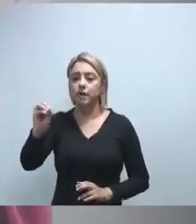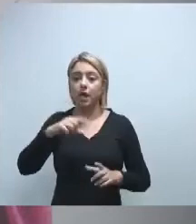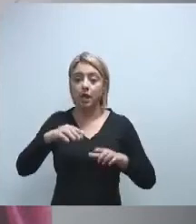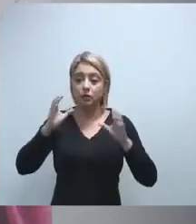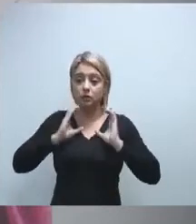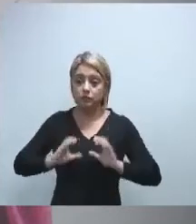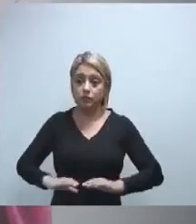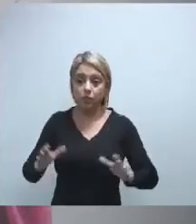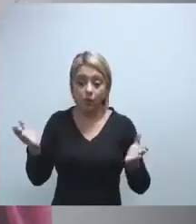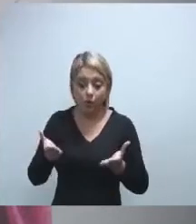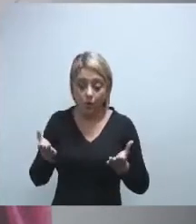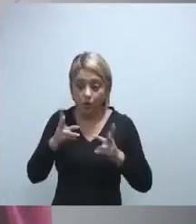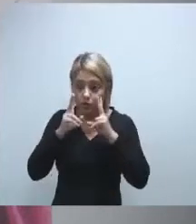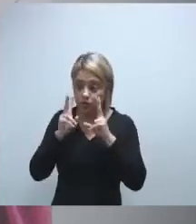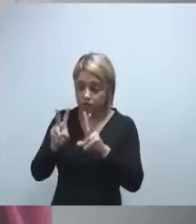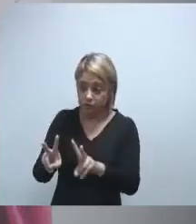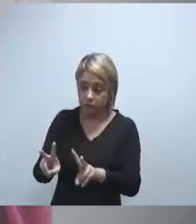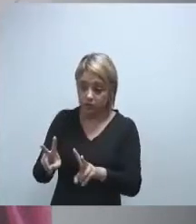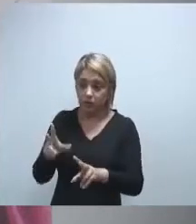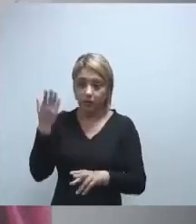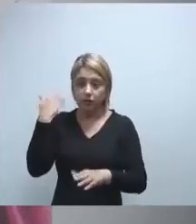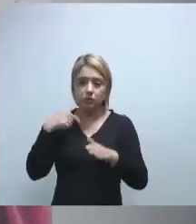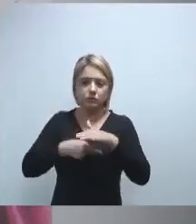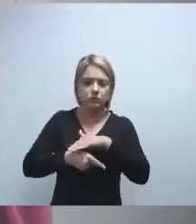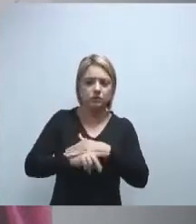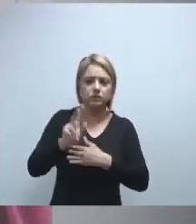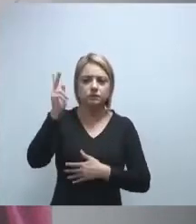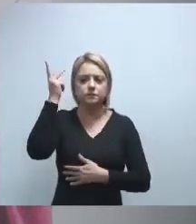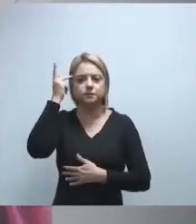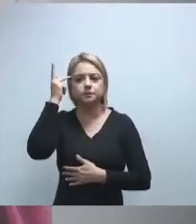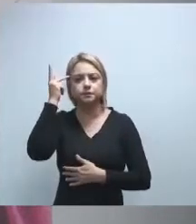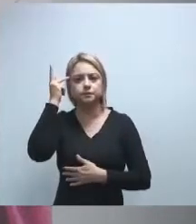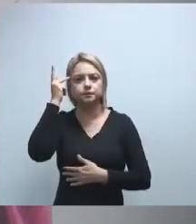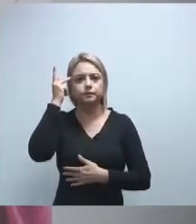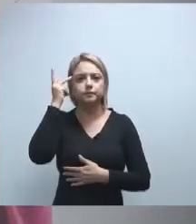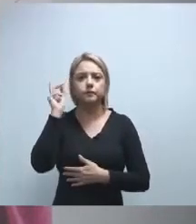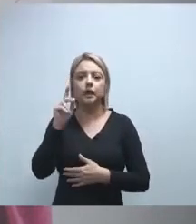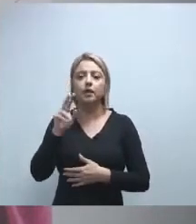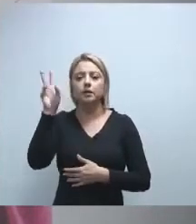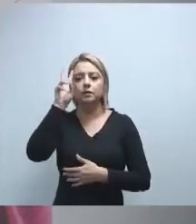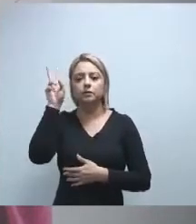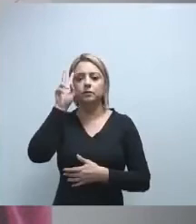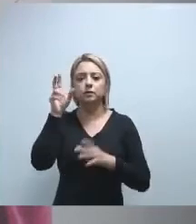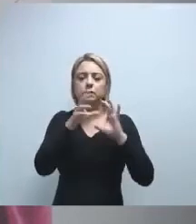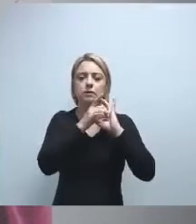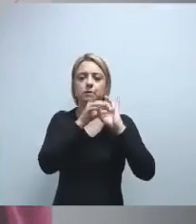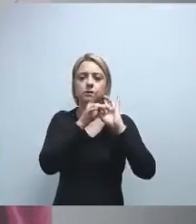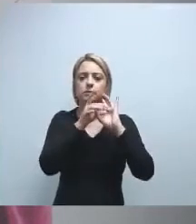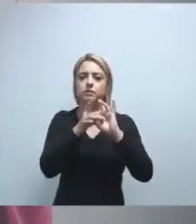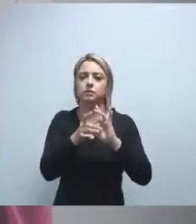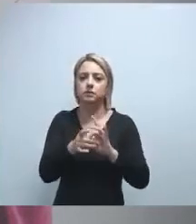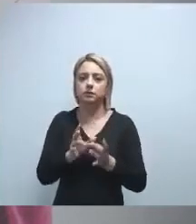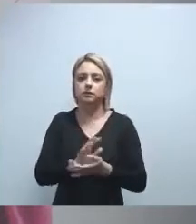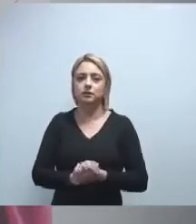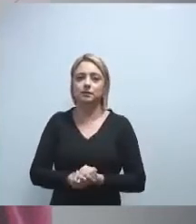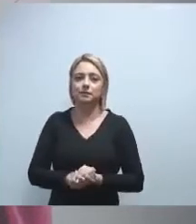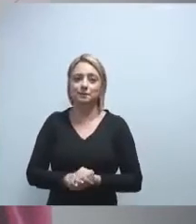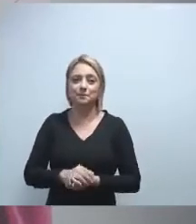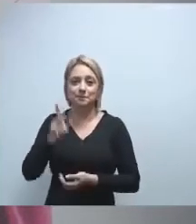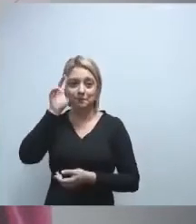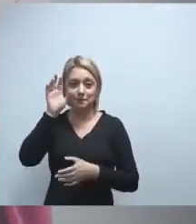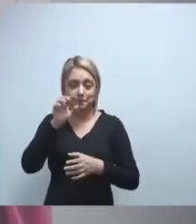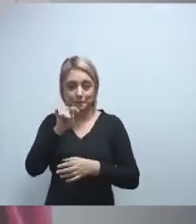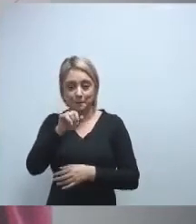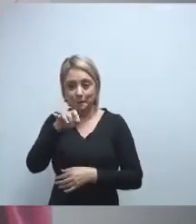eu eu vejo no interior de são paulo eu vou contar só uma história pra vocês vocês já viram inquérito